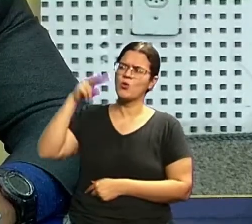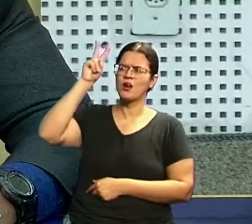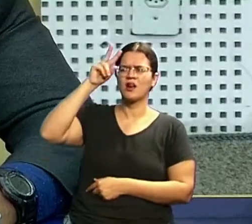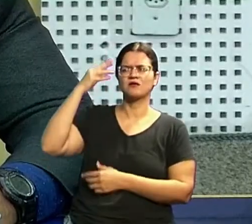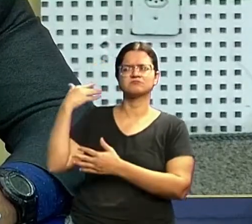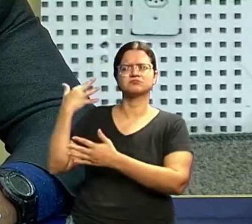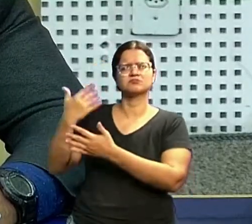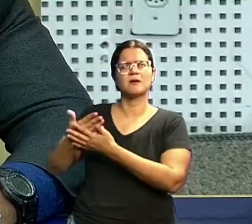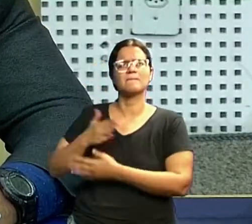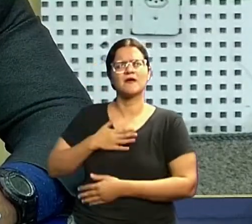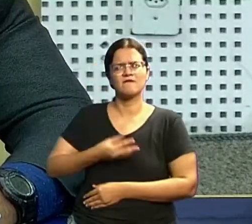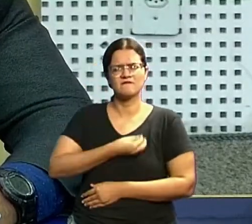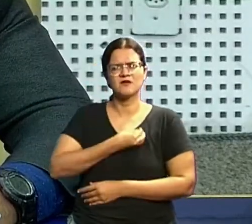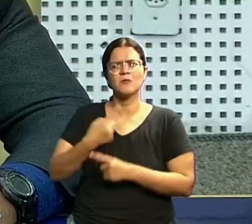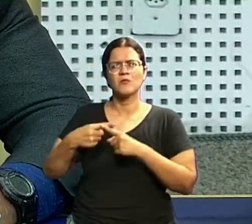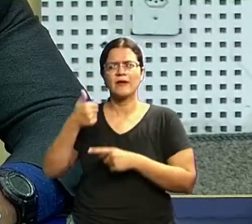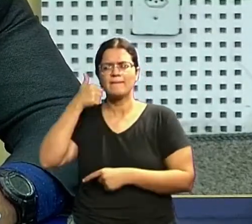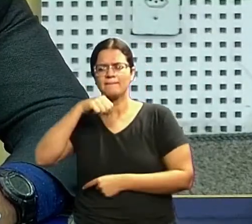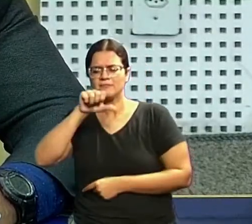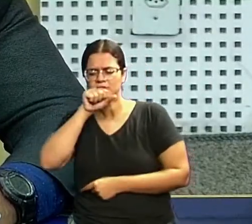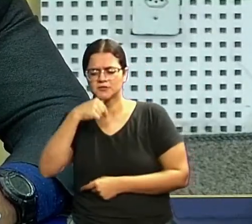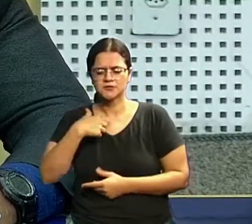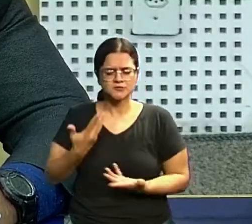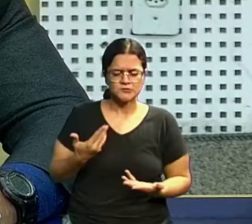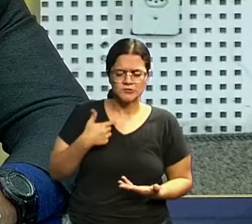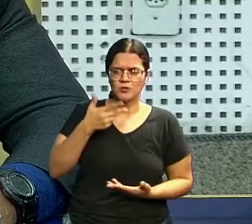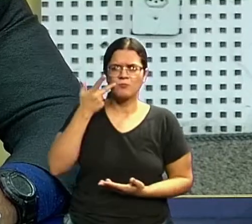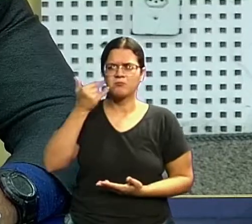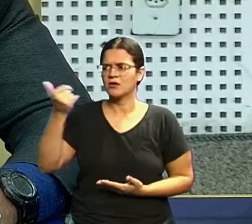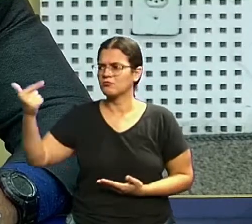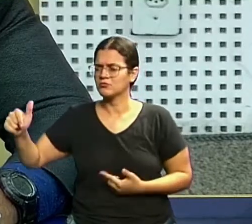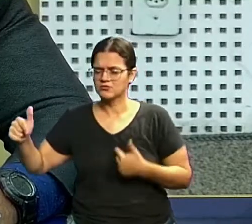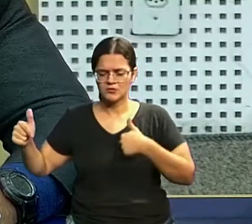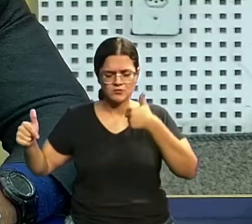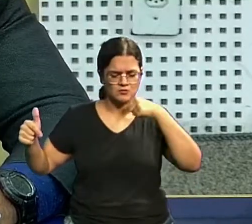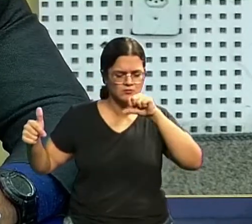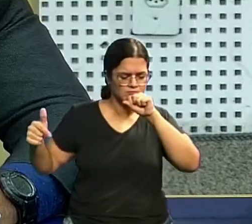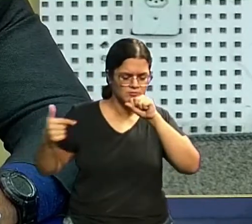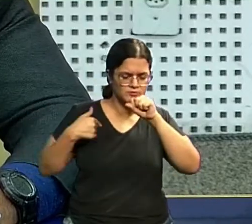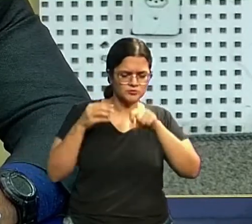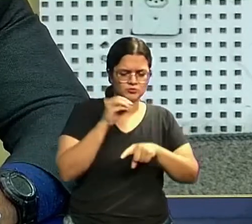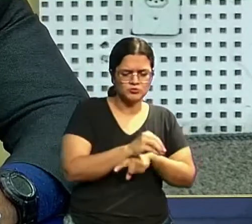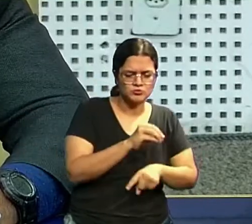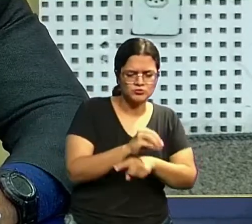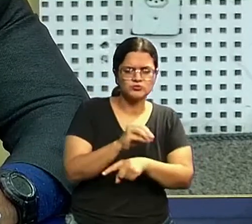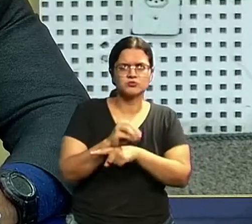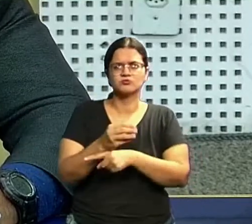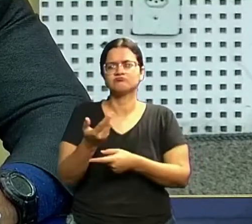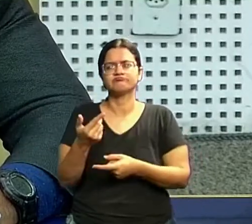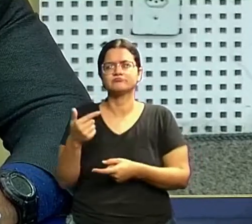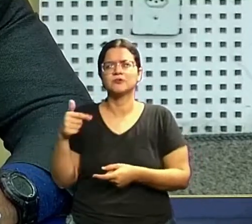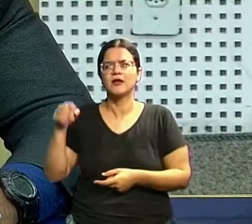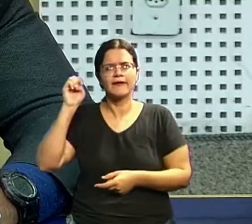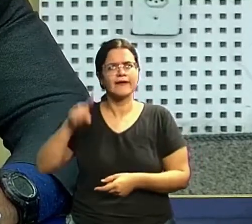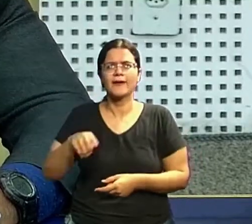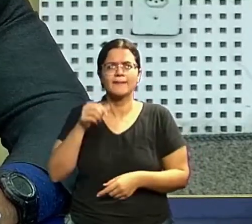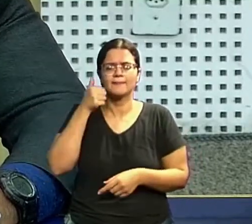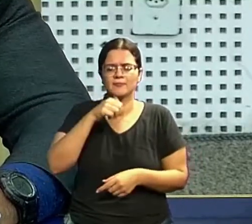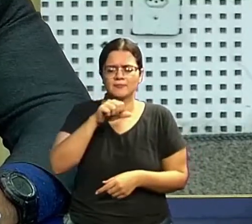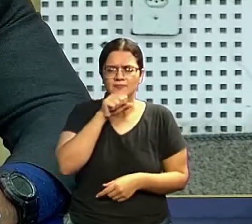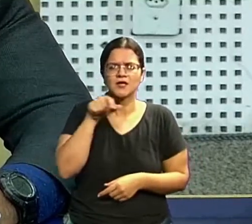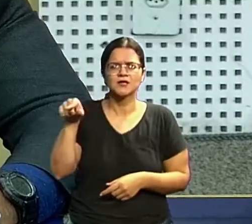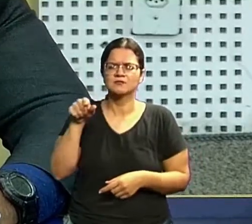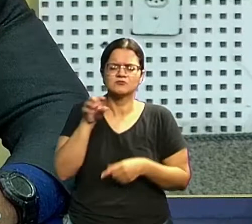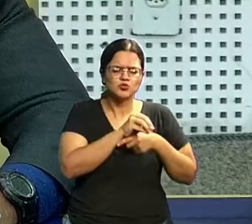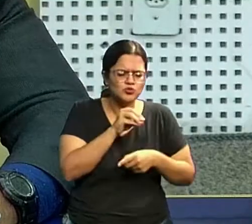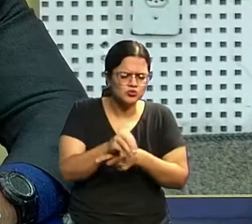mãe, ela teve que assumir o papel de ser mãe e de ser pai. O pai que eu tive, eu e meus dois irmãos, foi o pai que usou saia,